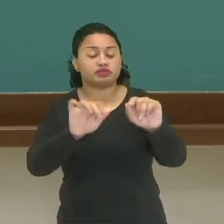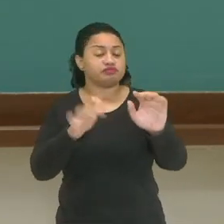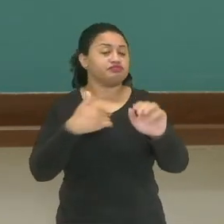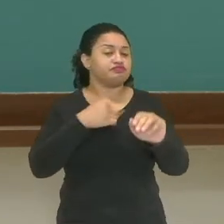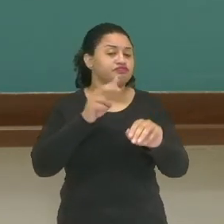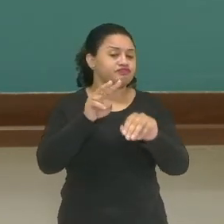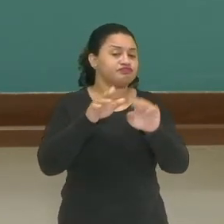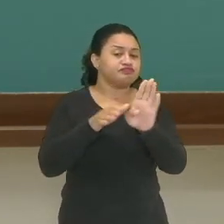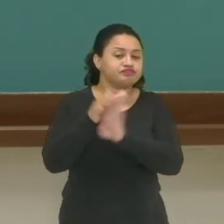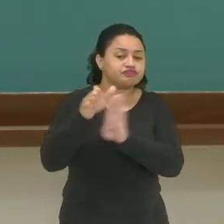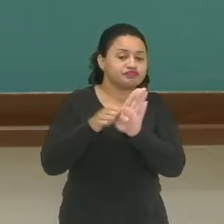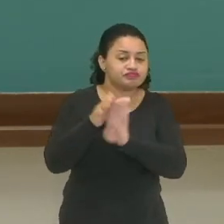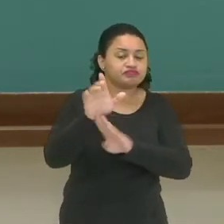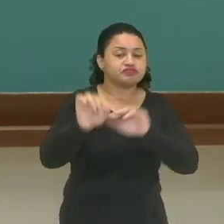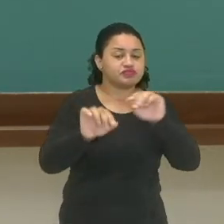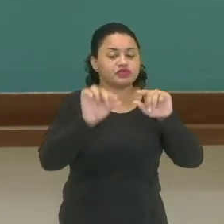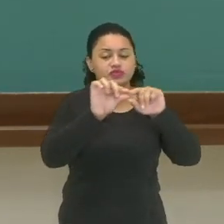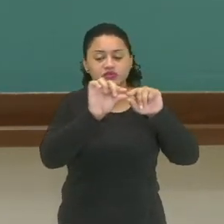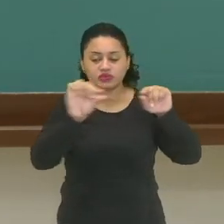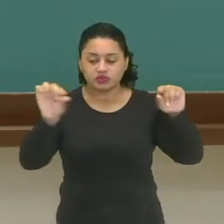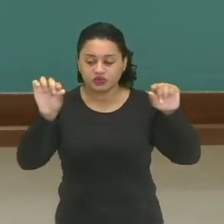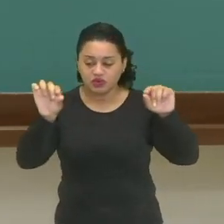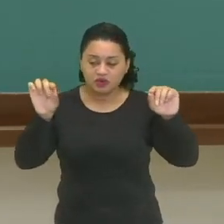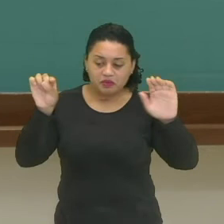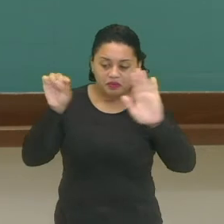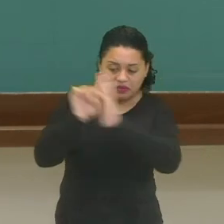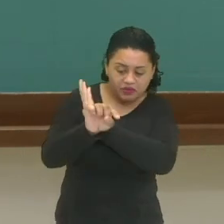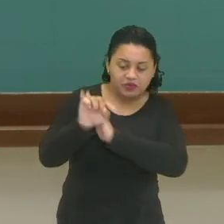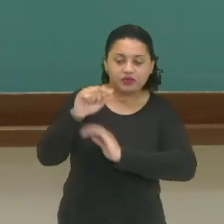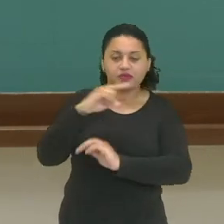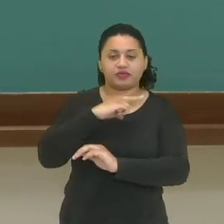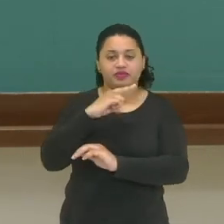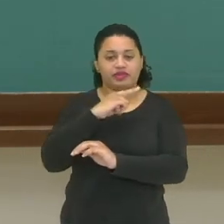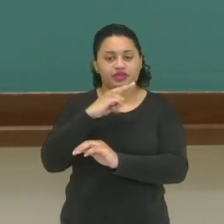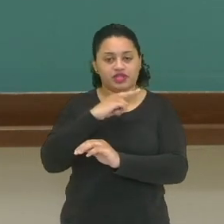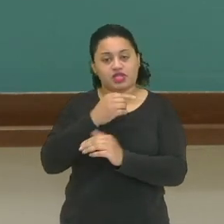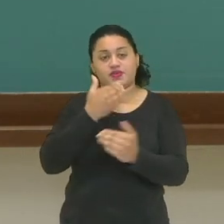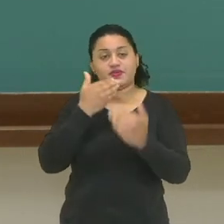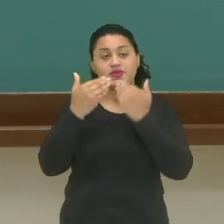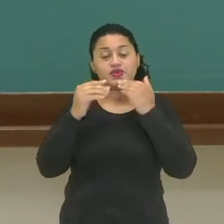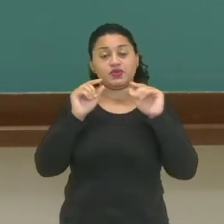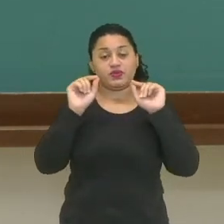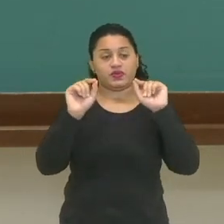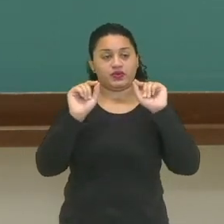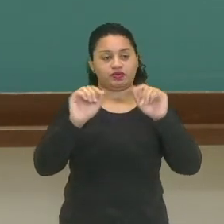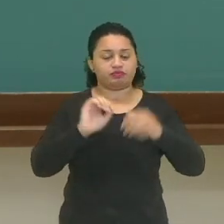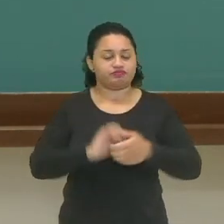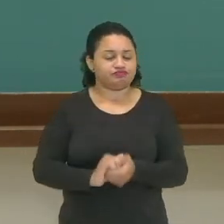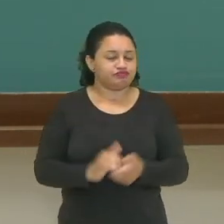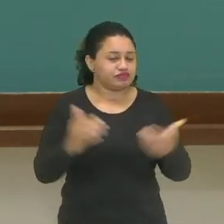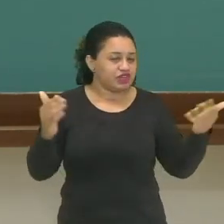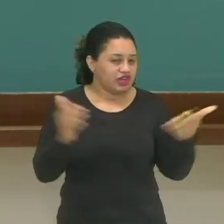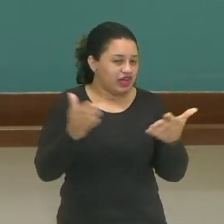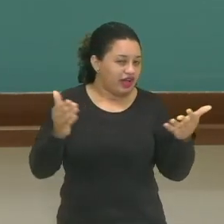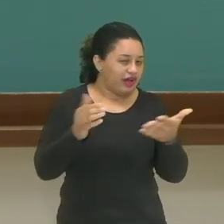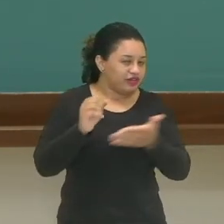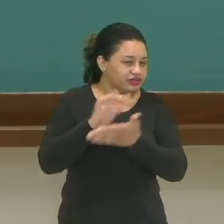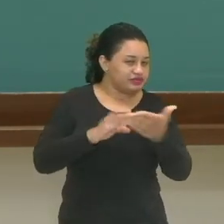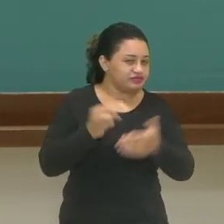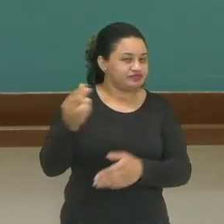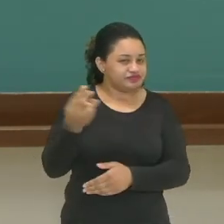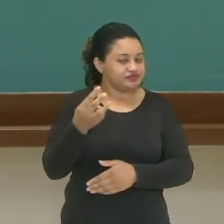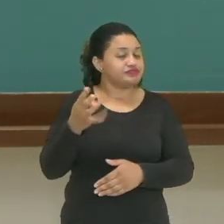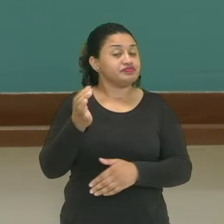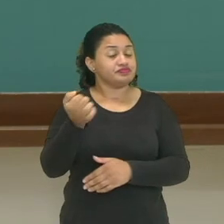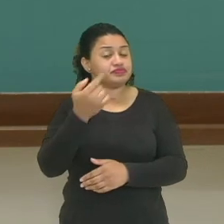recomendo que você sublinhe a pergunta do enunciado, certo? Então, vamos fazer mais um exercício para